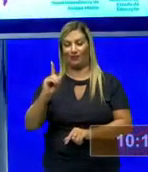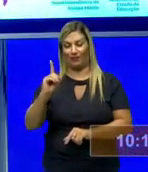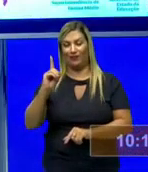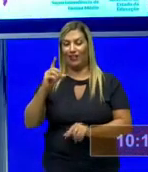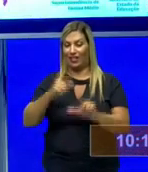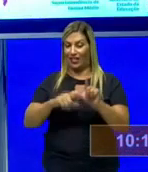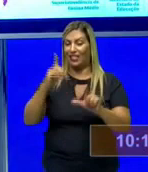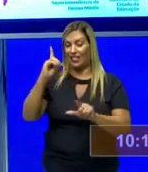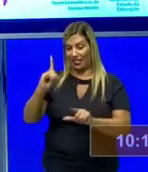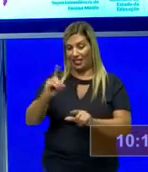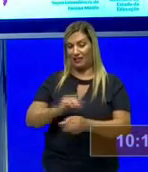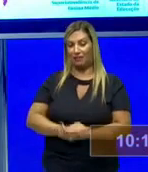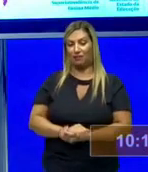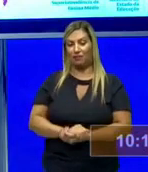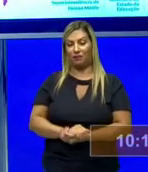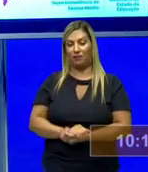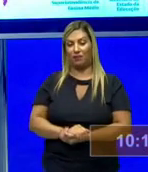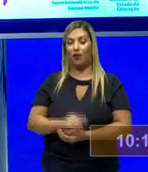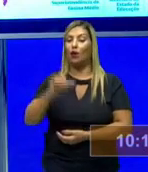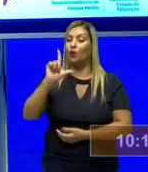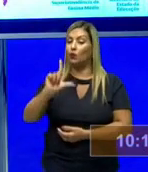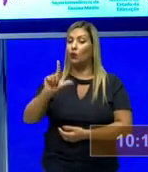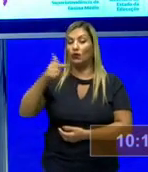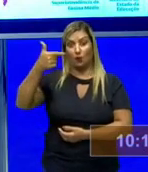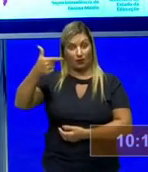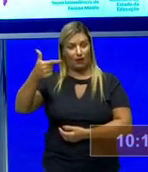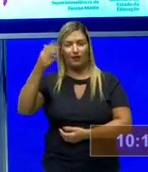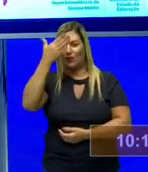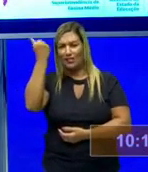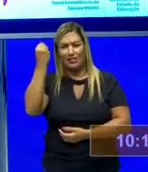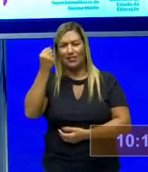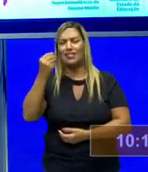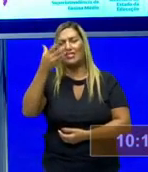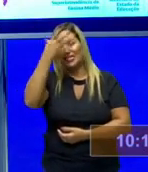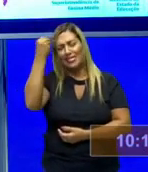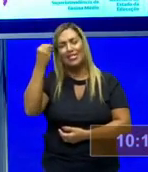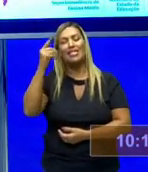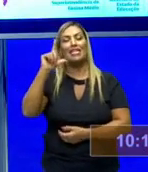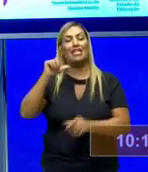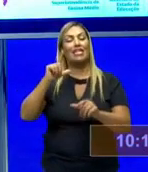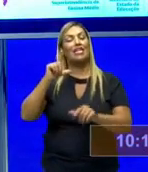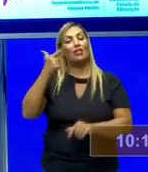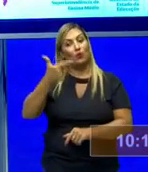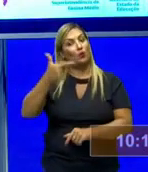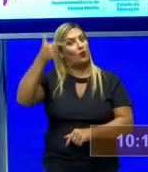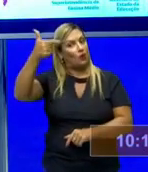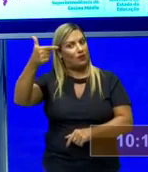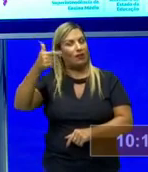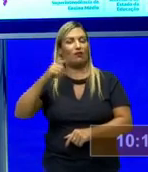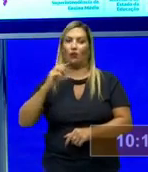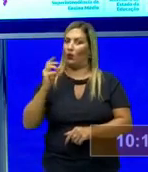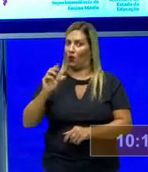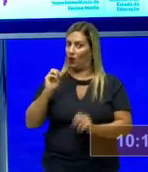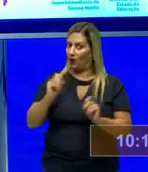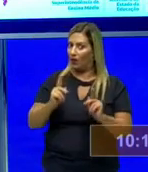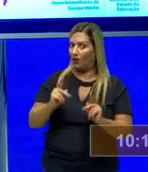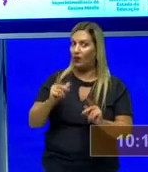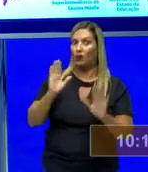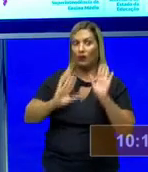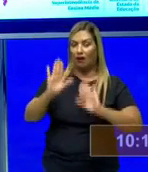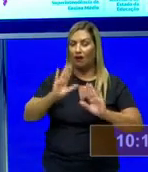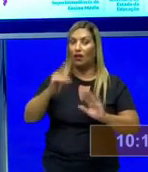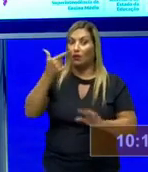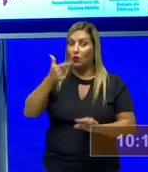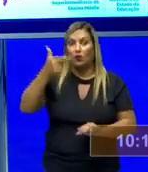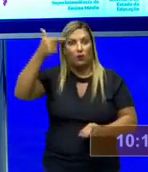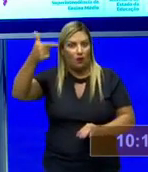OK então só para recapitular 2 ao quadrado faltou que leva o quadrado meu R né para ficar 2 ao quadrado não pode acontecer e sem prova viu